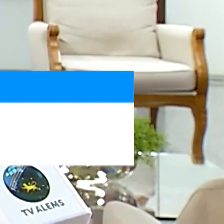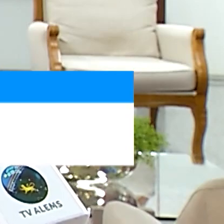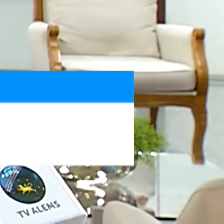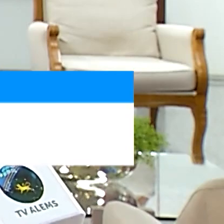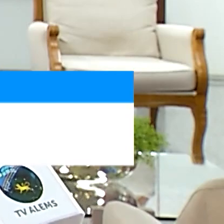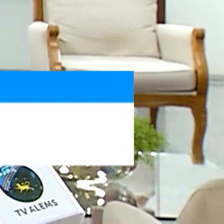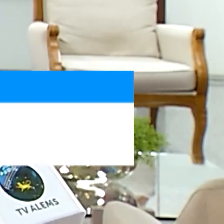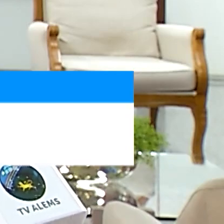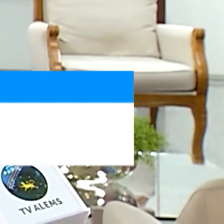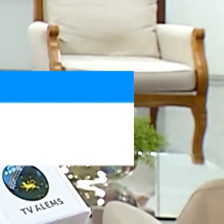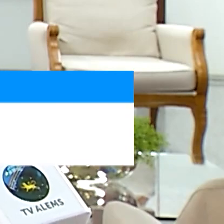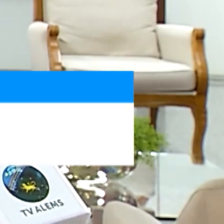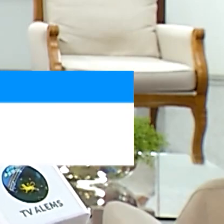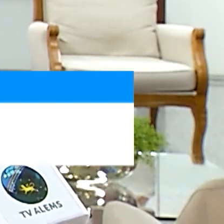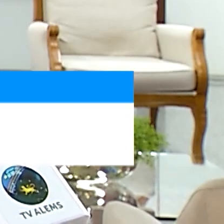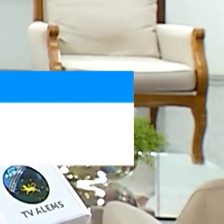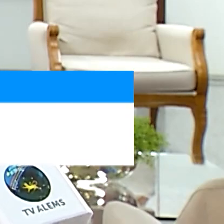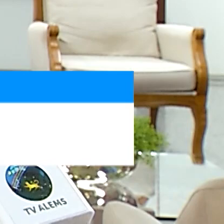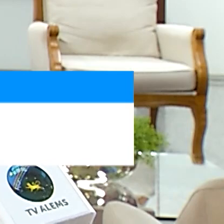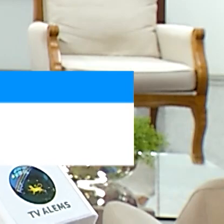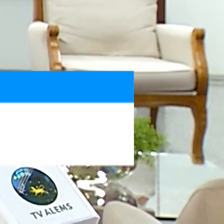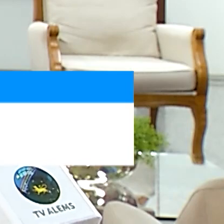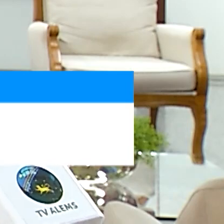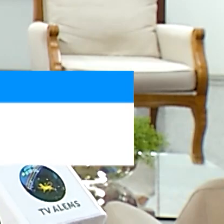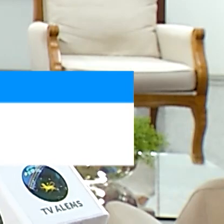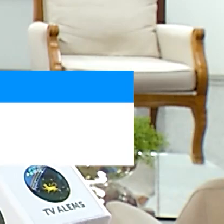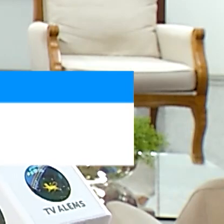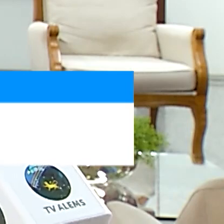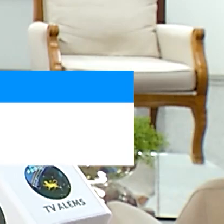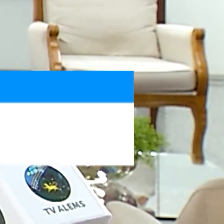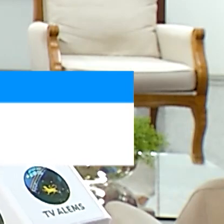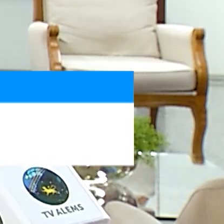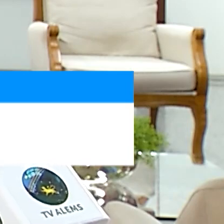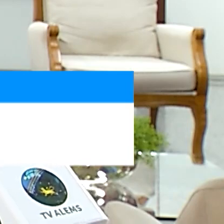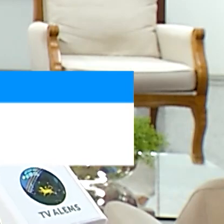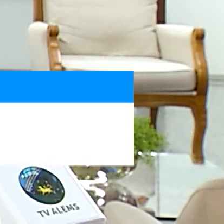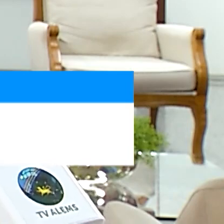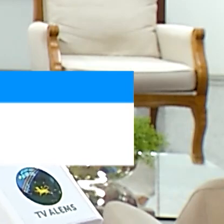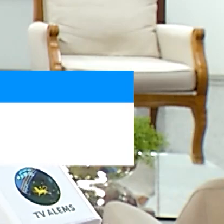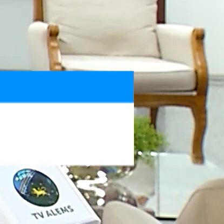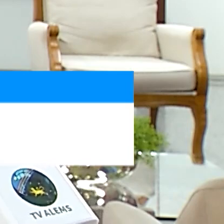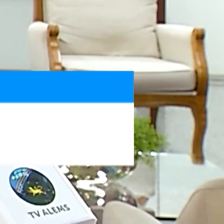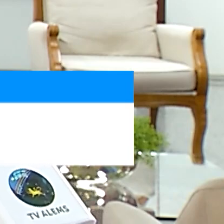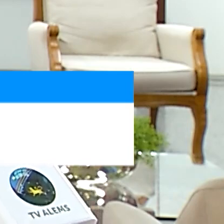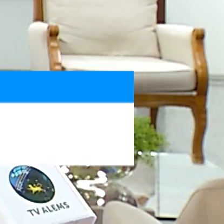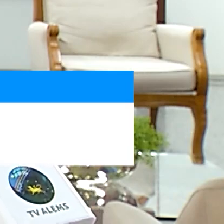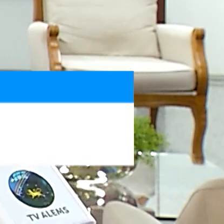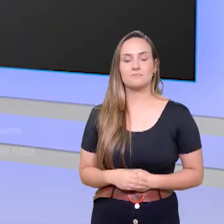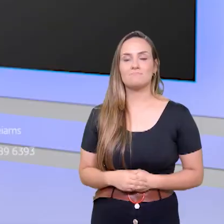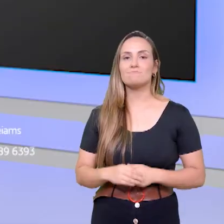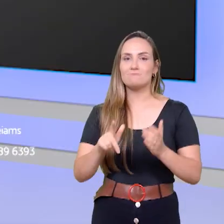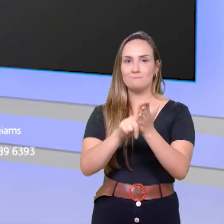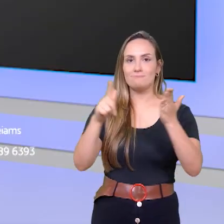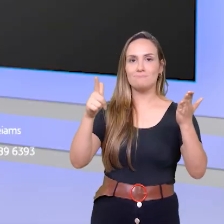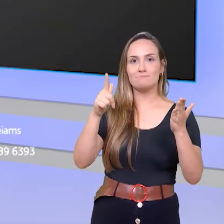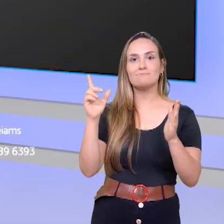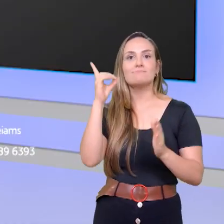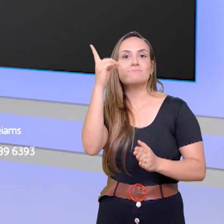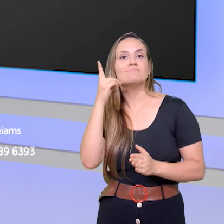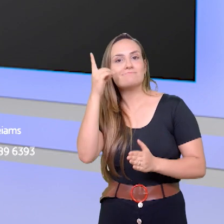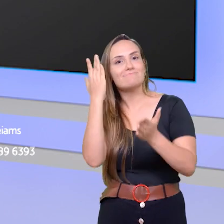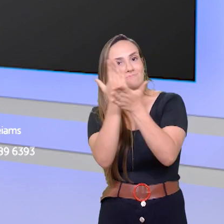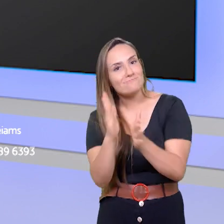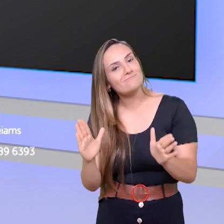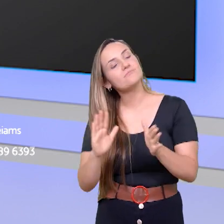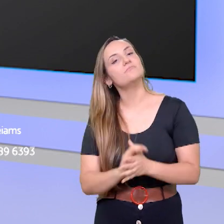da Assembleia Legislativa foi fundamental para poder alicerçar o bom trabalho do governo que está findando. O Jornal